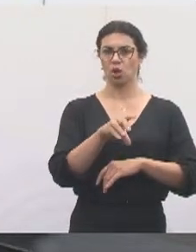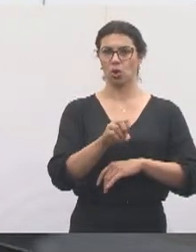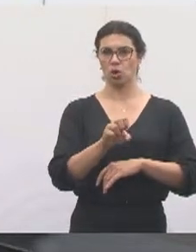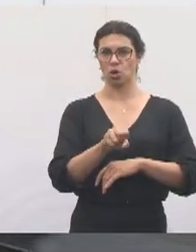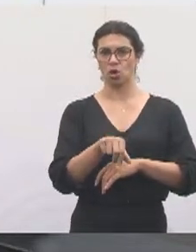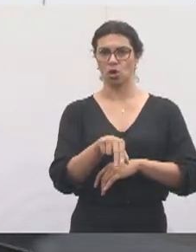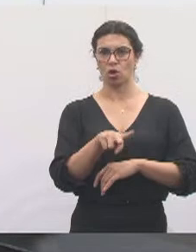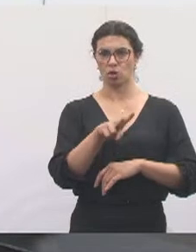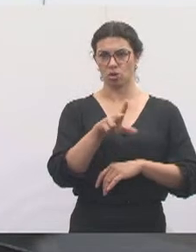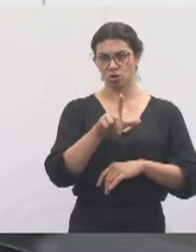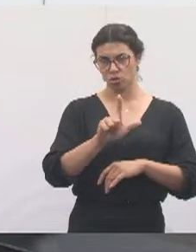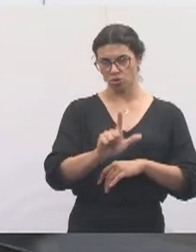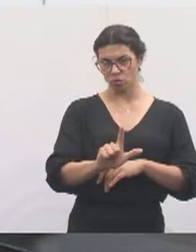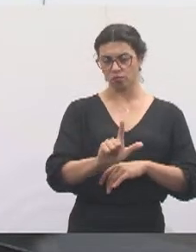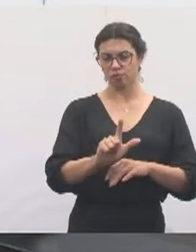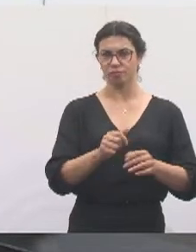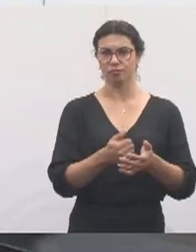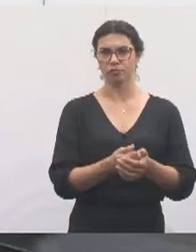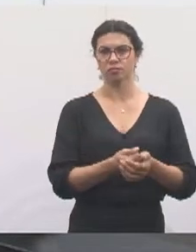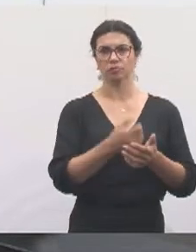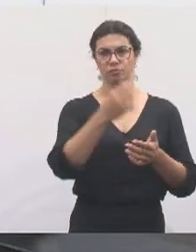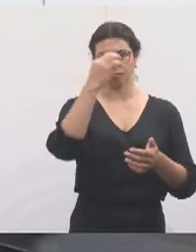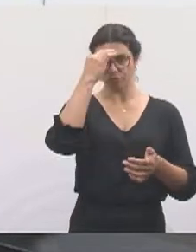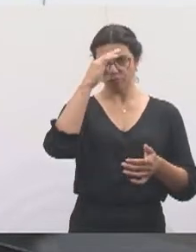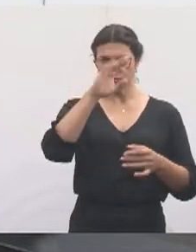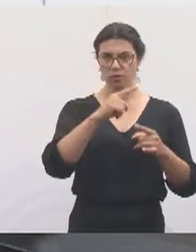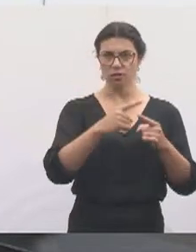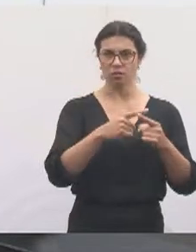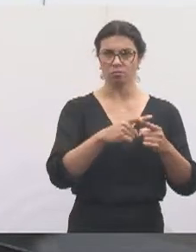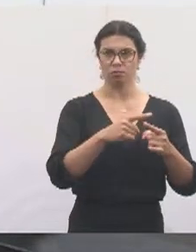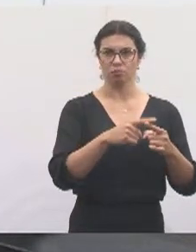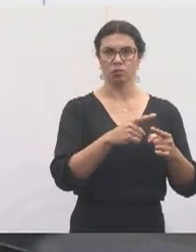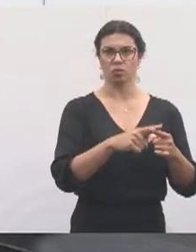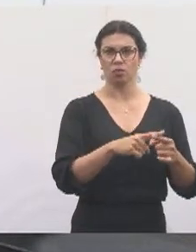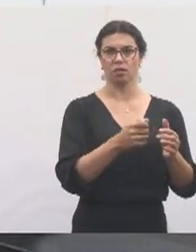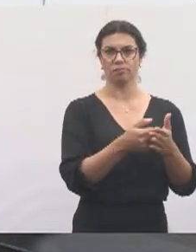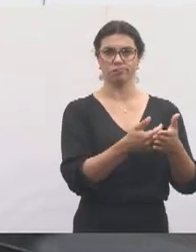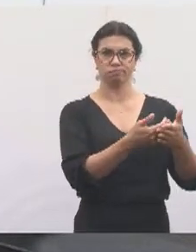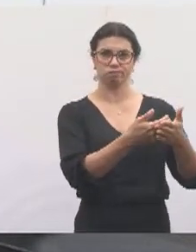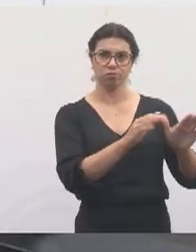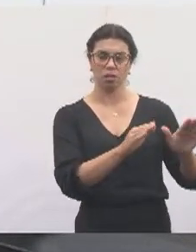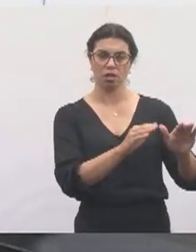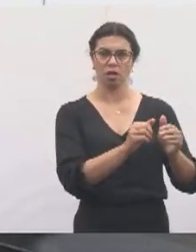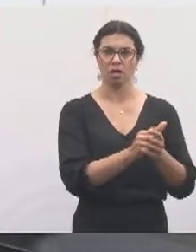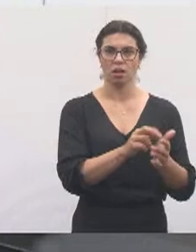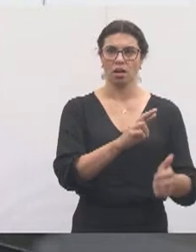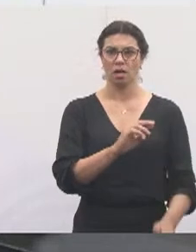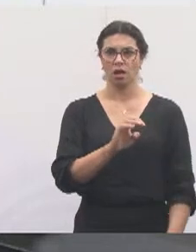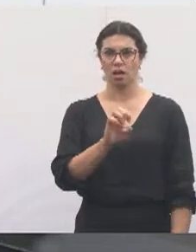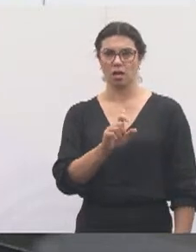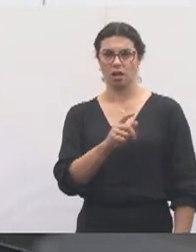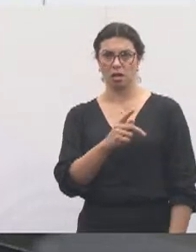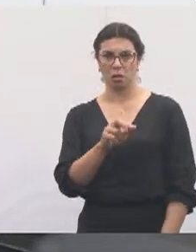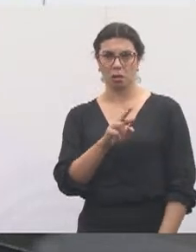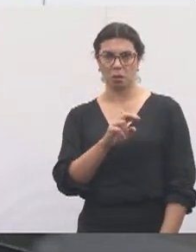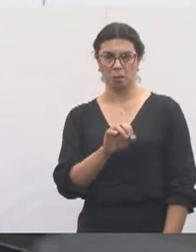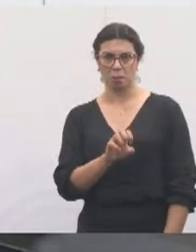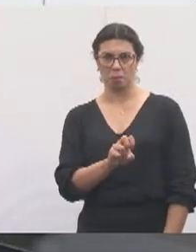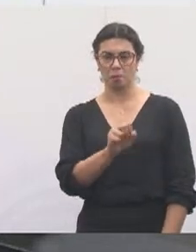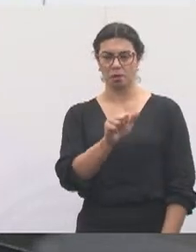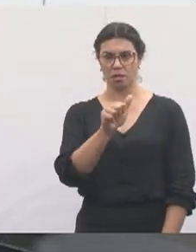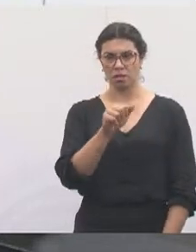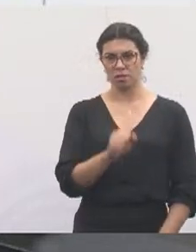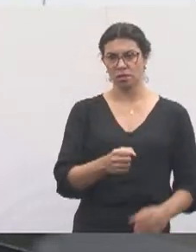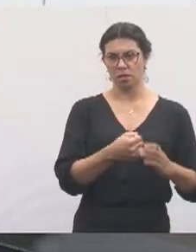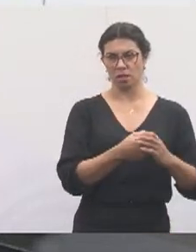dasis e principalmente com ura da Comporta de represa de Santa Branca para o controle do volume de